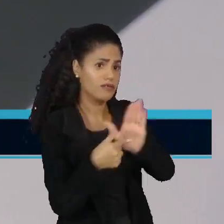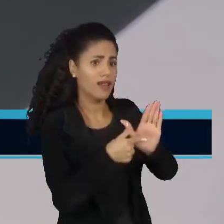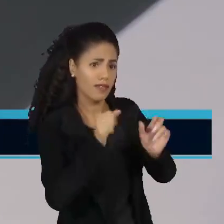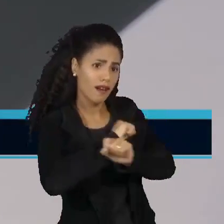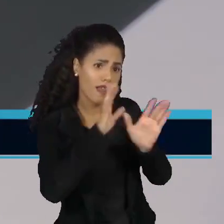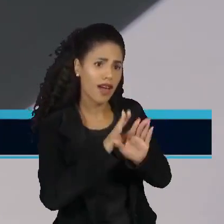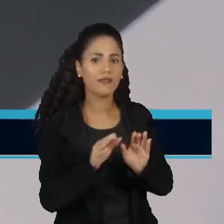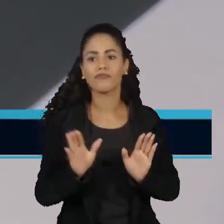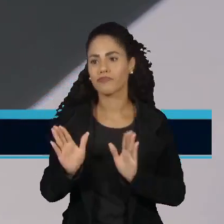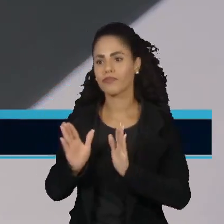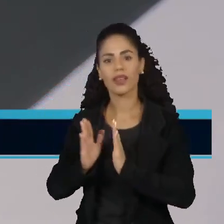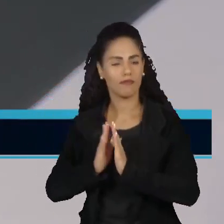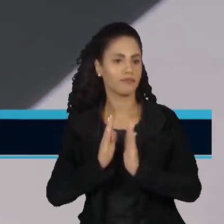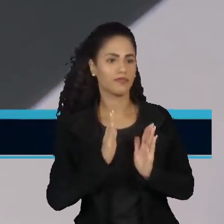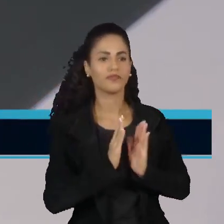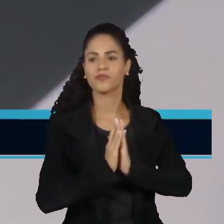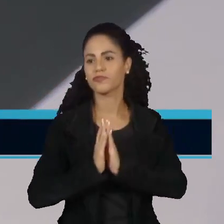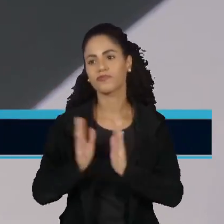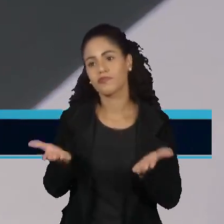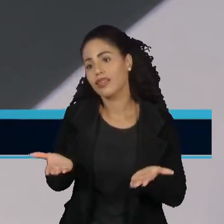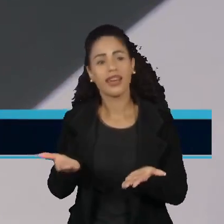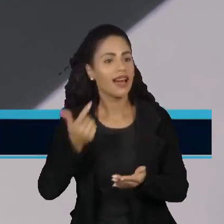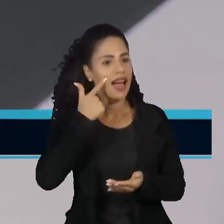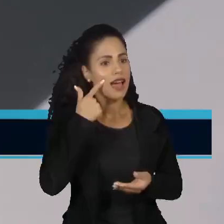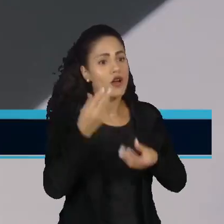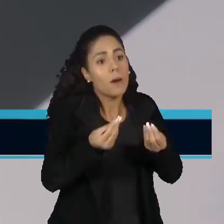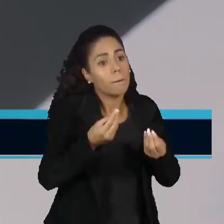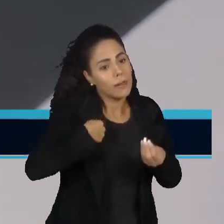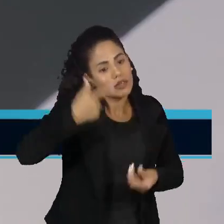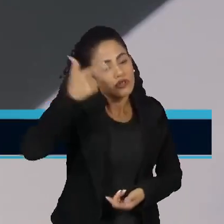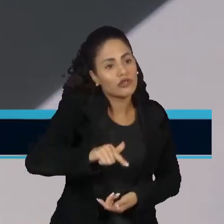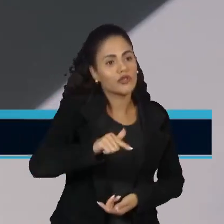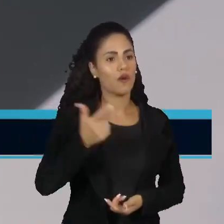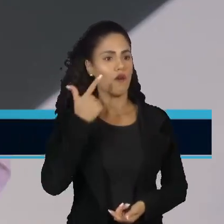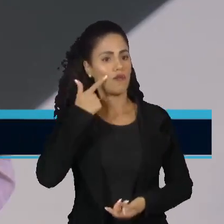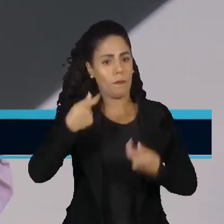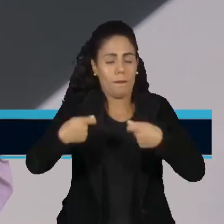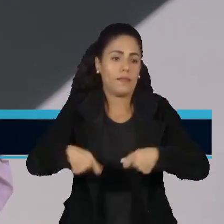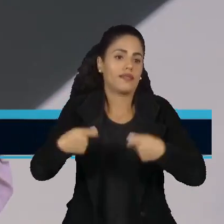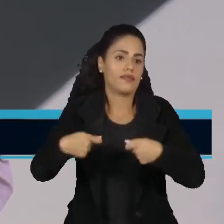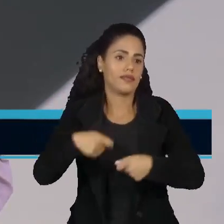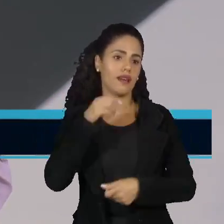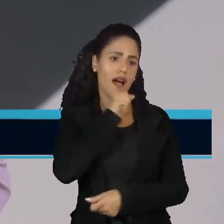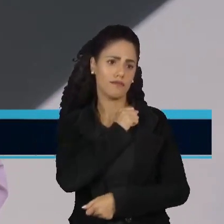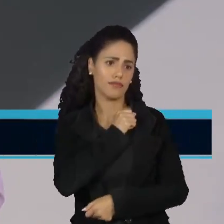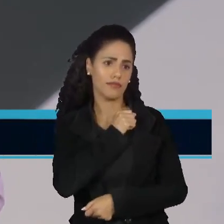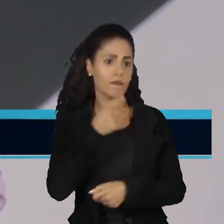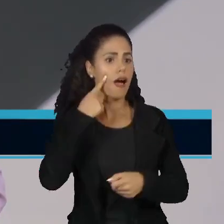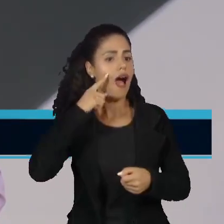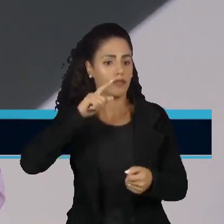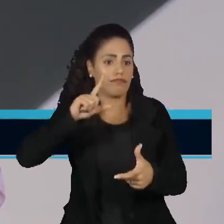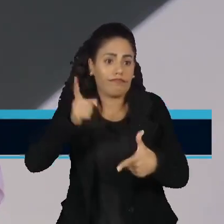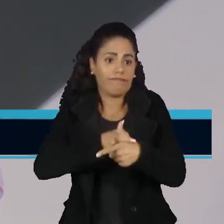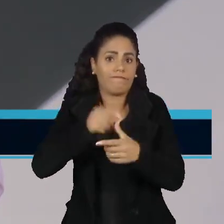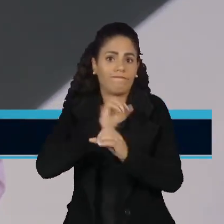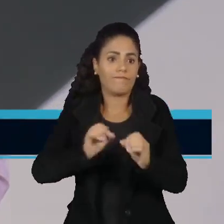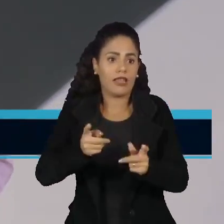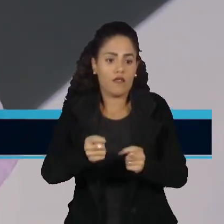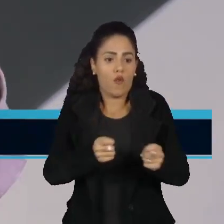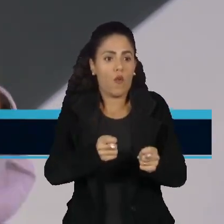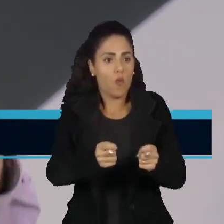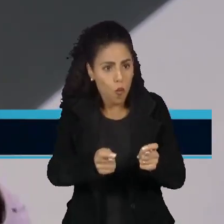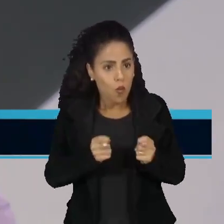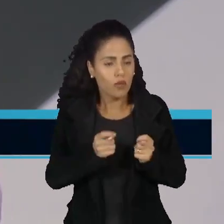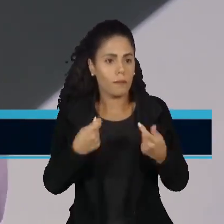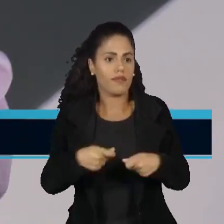claro. Senhores... E o governo partiu... era necessário recompor a despesa? Era necessário recompor a despesa.